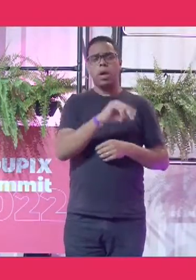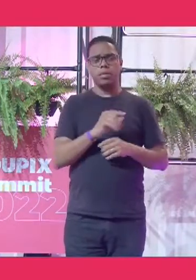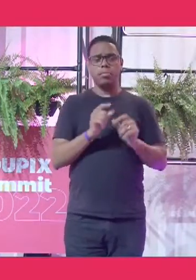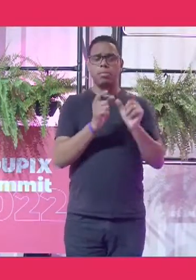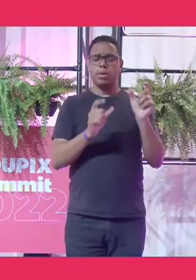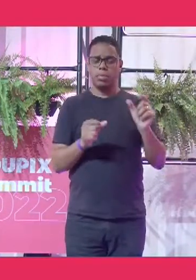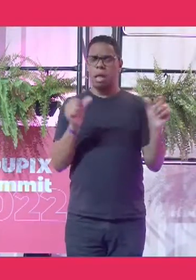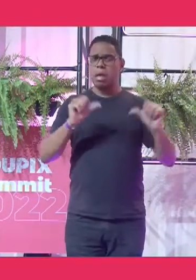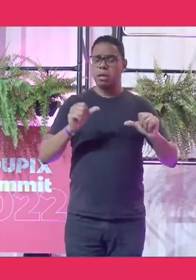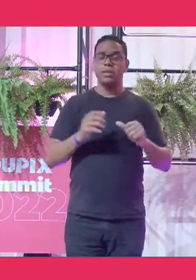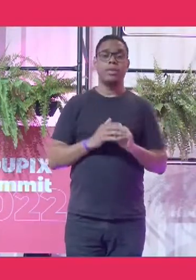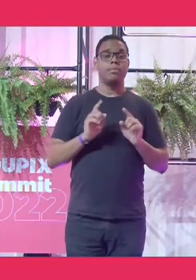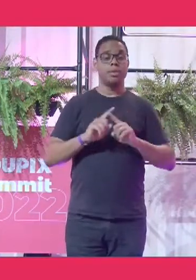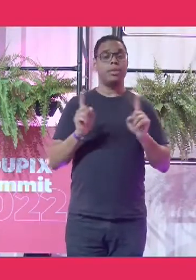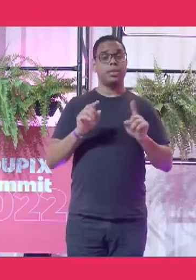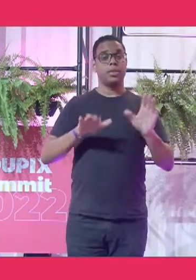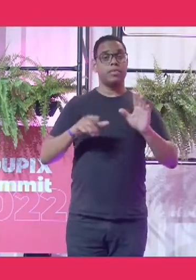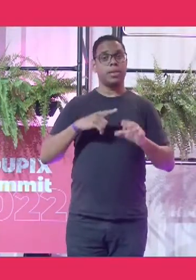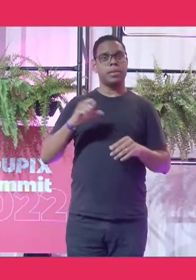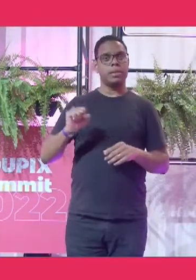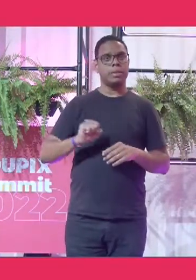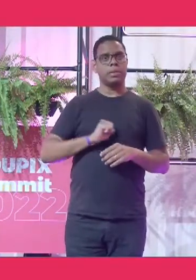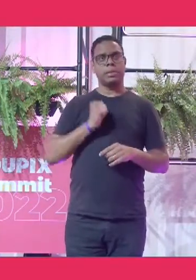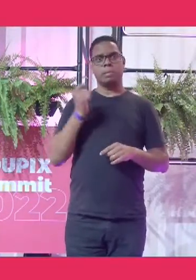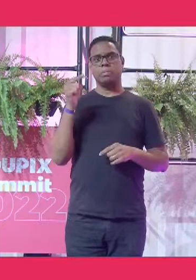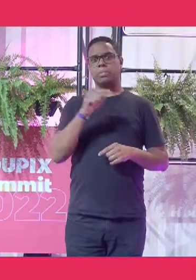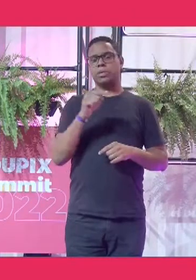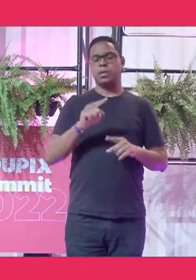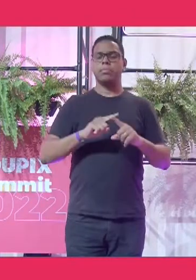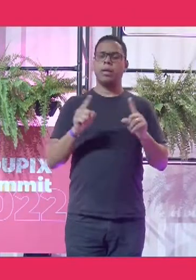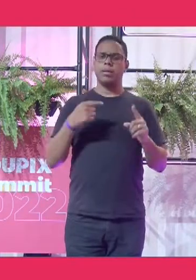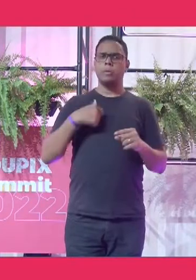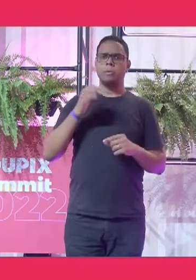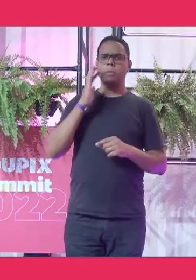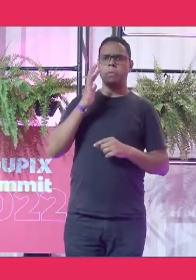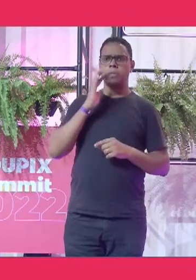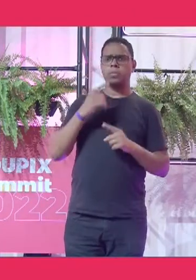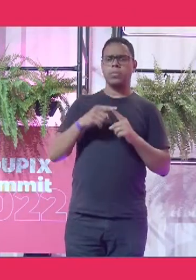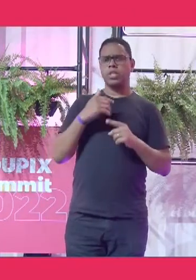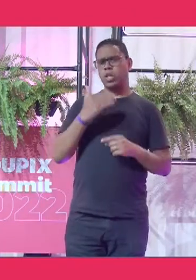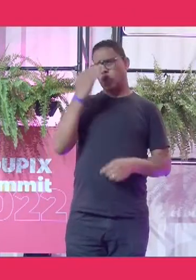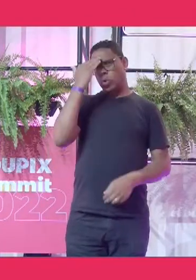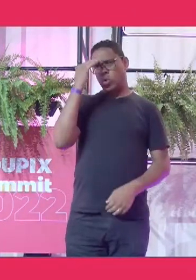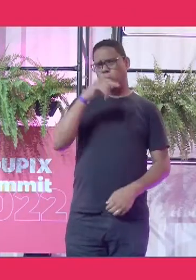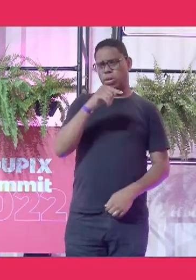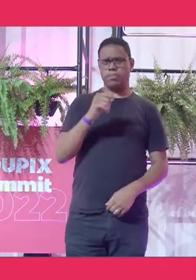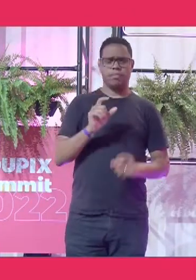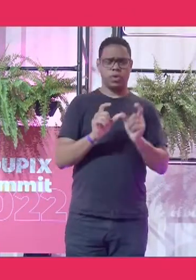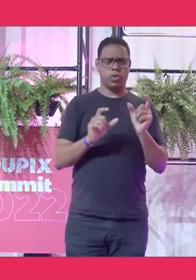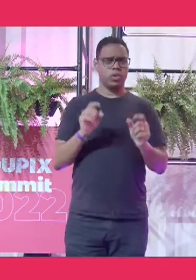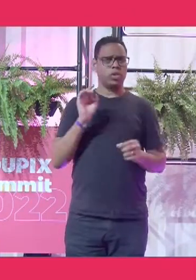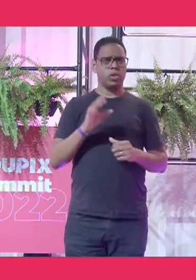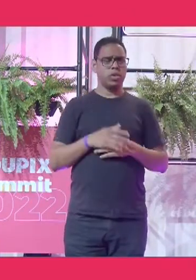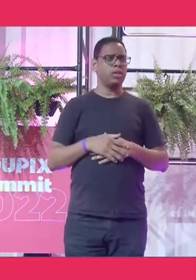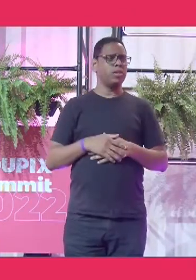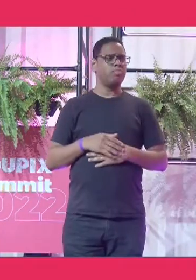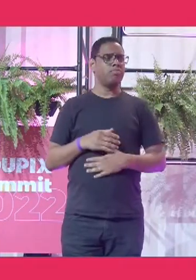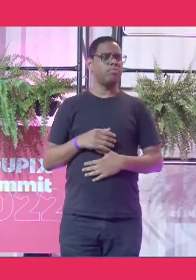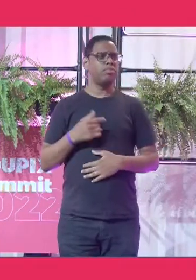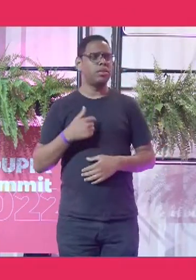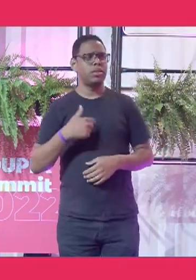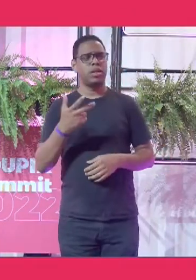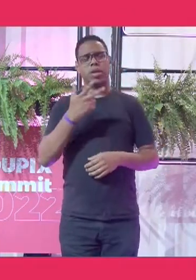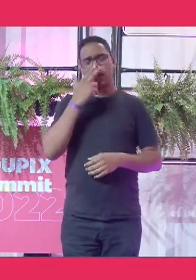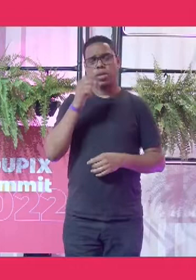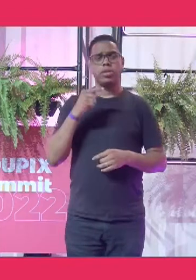fiquei, realmente, talvez tenha muito ódio direcionado. E eu comecei a analisar, será que a culpa é só do algoritmo? E eu acho que não. Eu